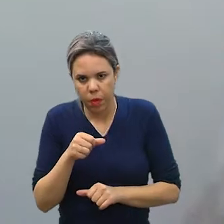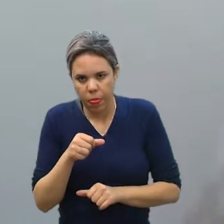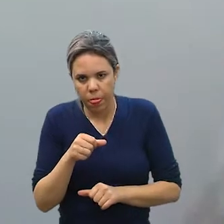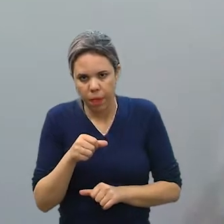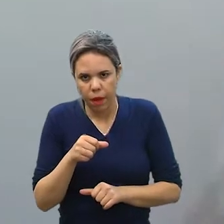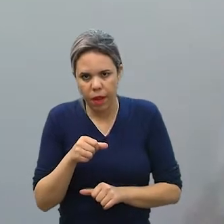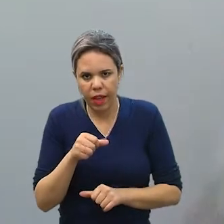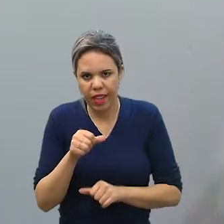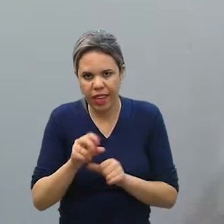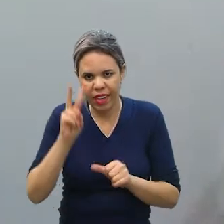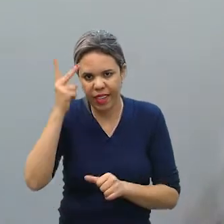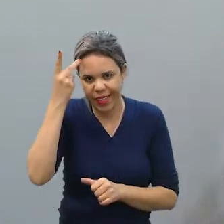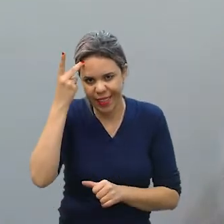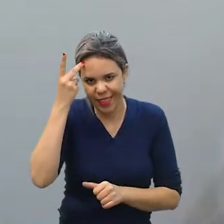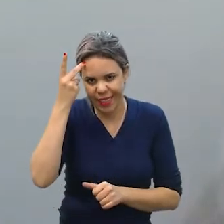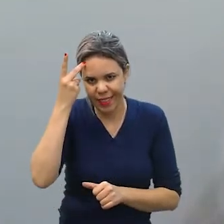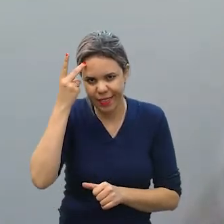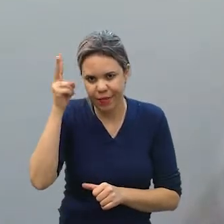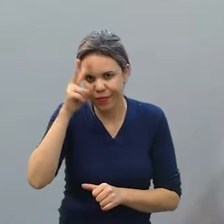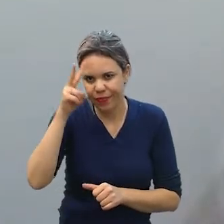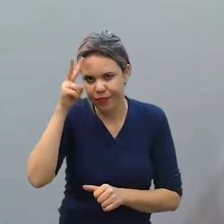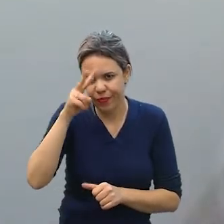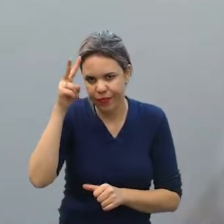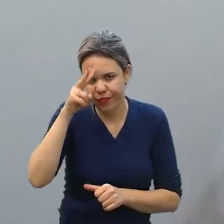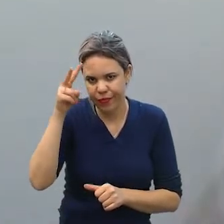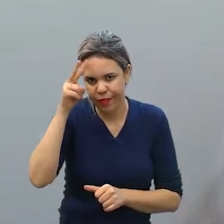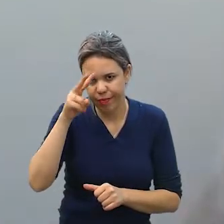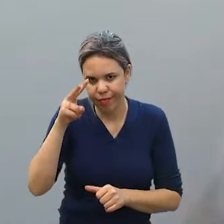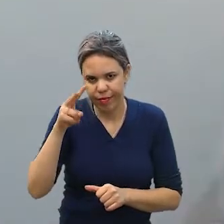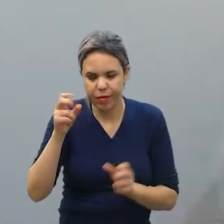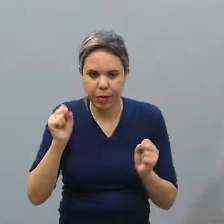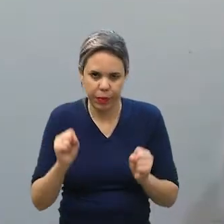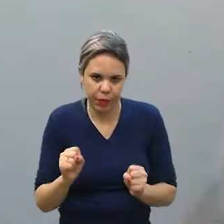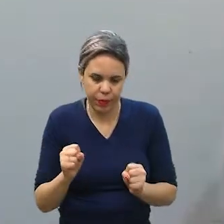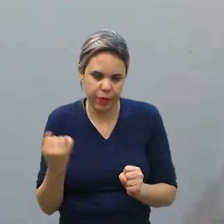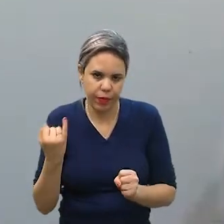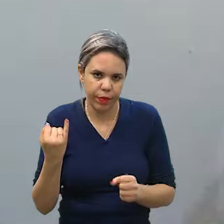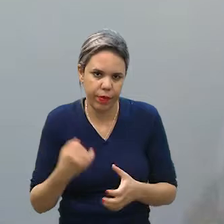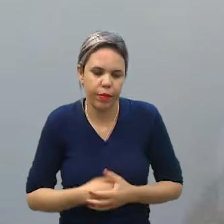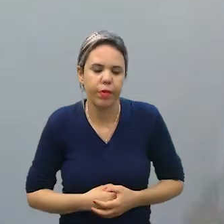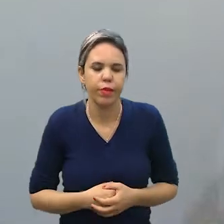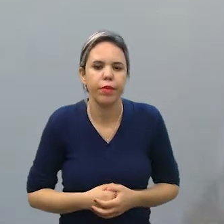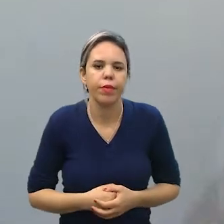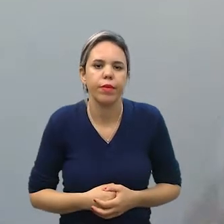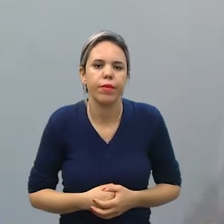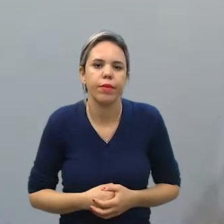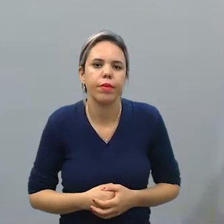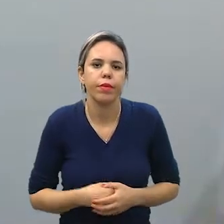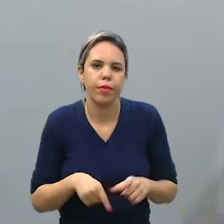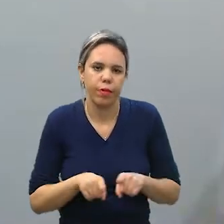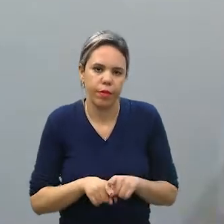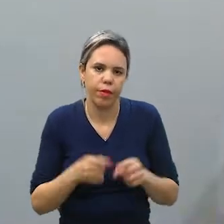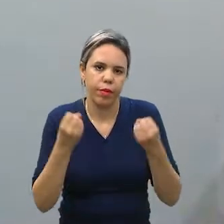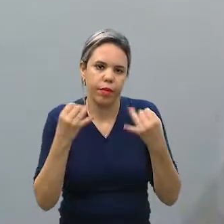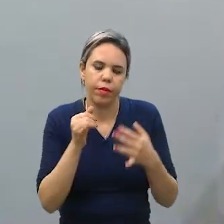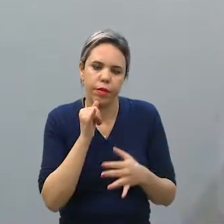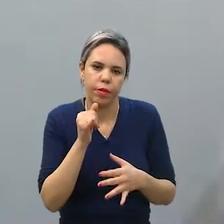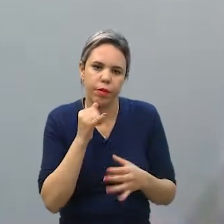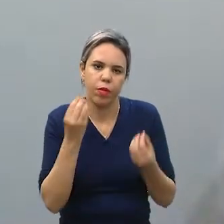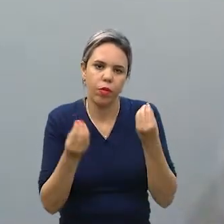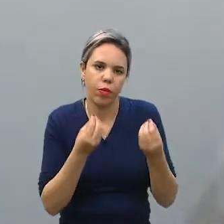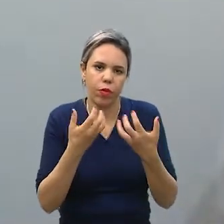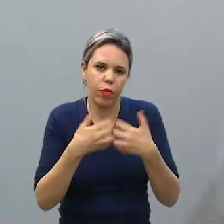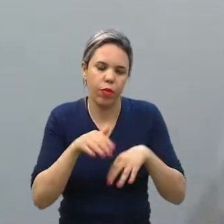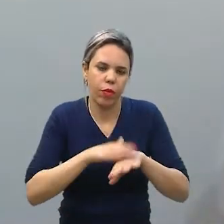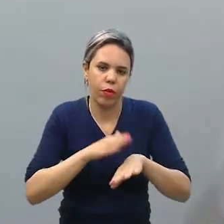causar uma reviravolta, por exemplo, na história, pode ser muito importante. Então, além disso, você também retratar de que forma